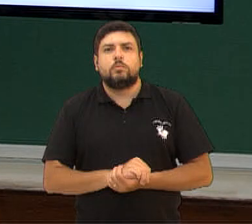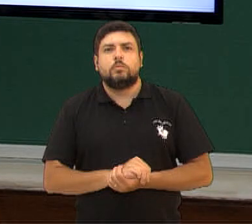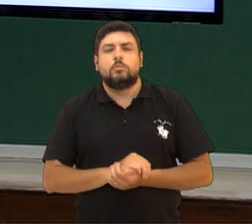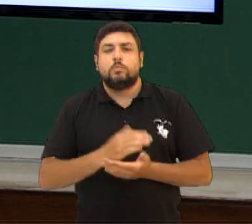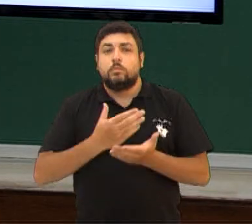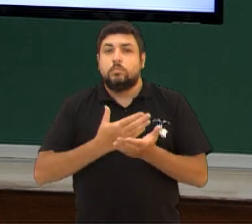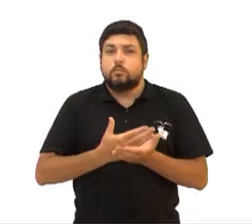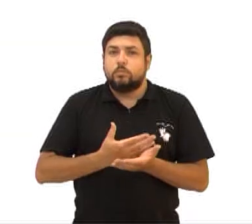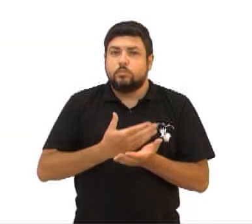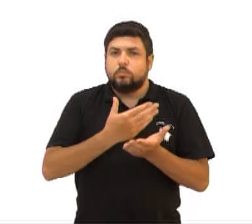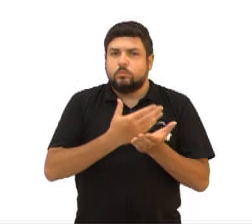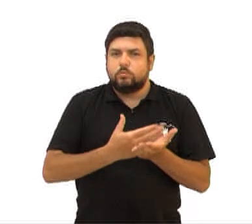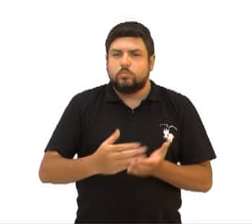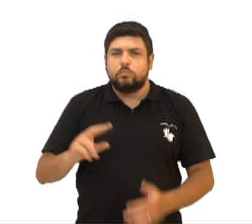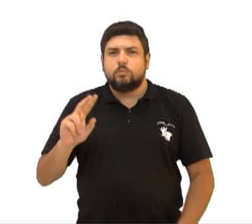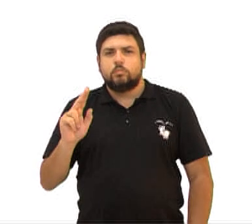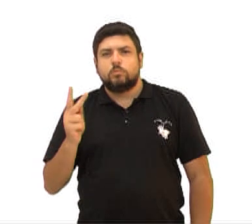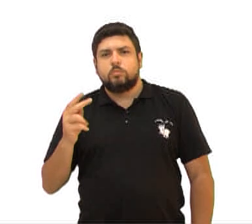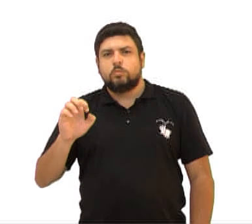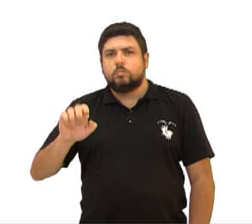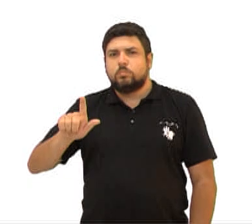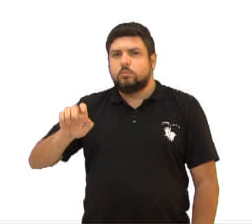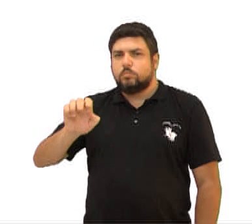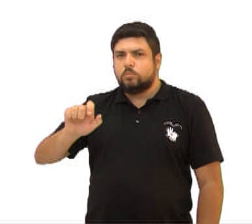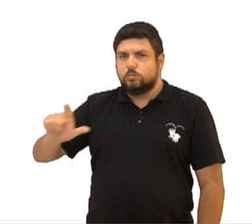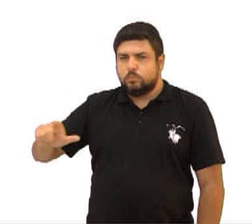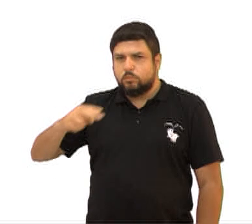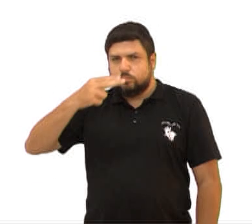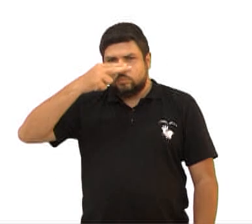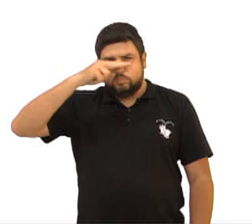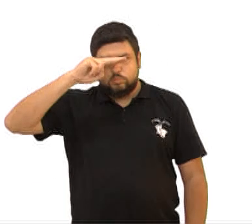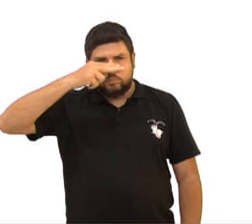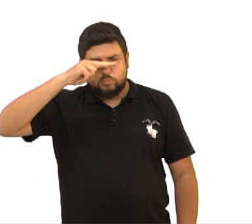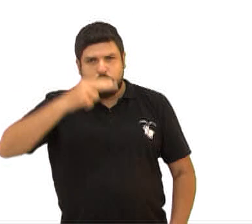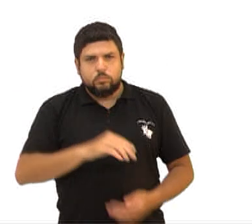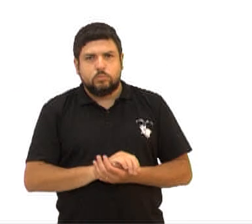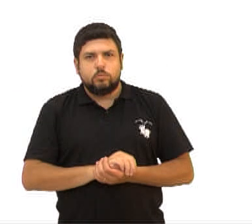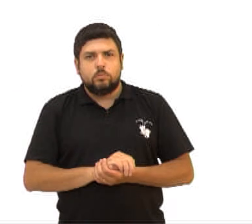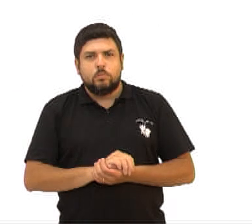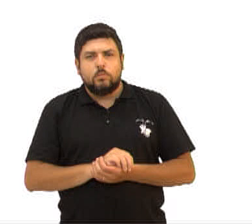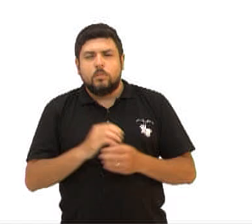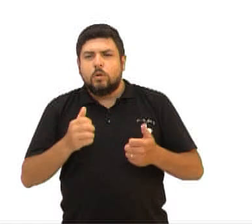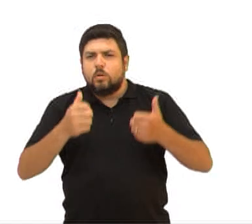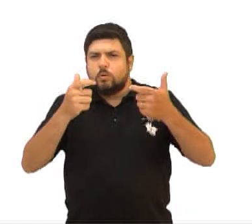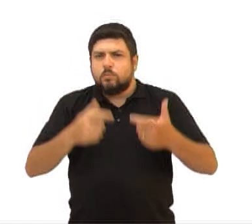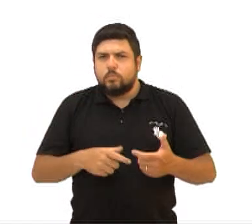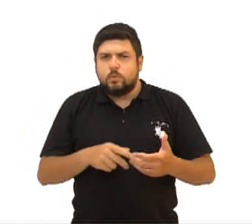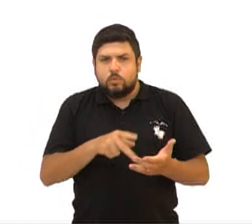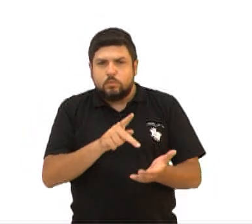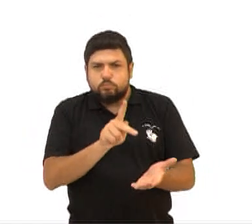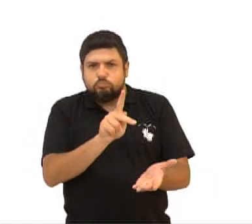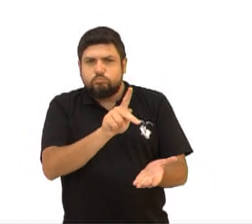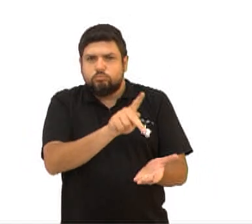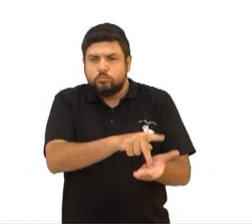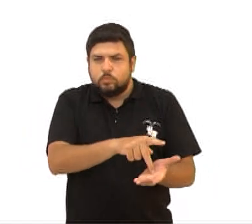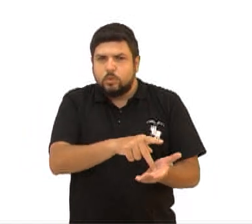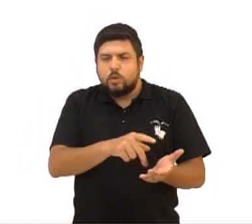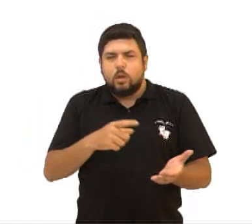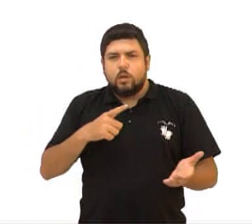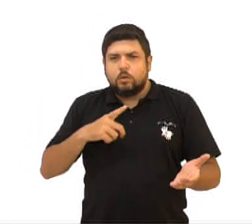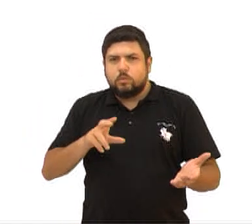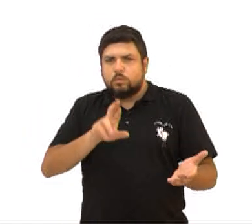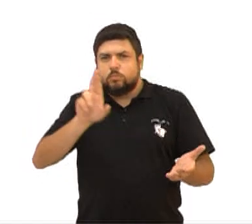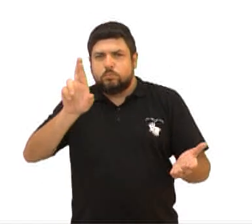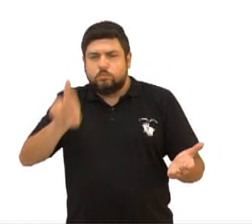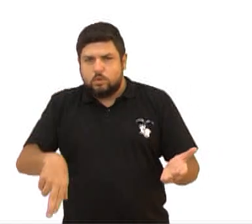Começamos com Hegel. Hegel afirma que todo real é racional e tudo que é racional é real.